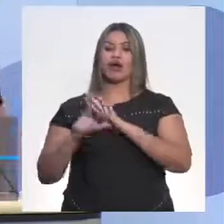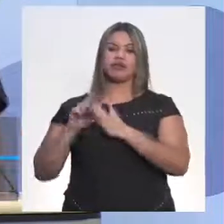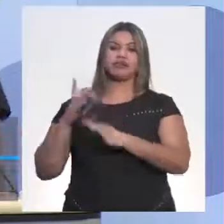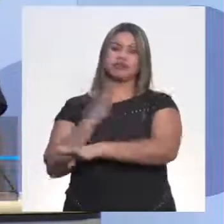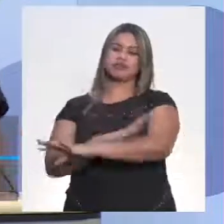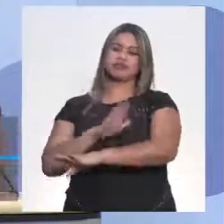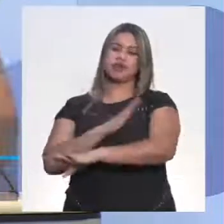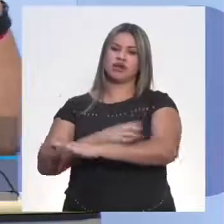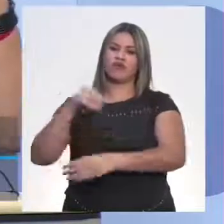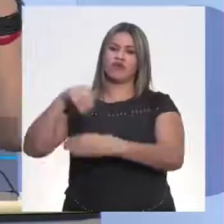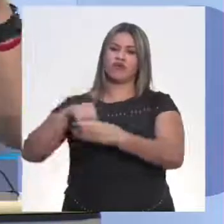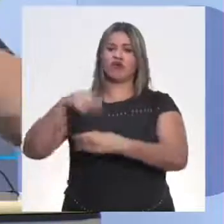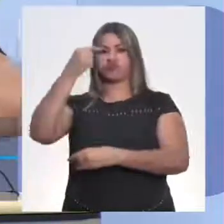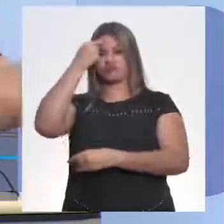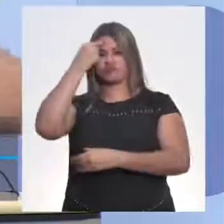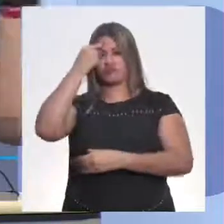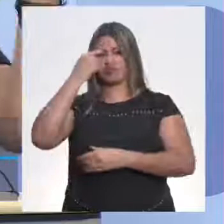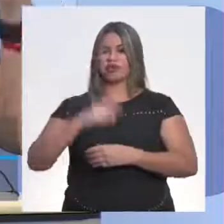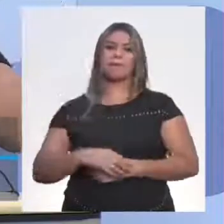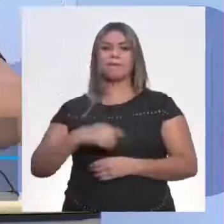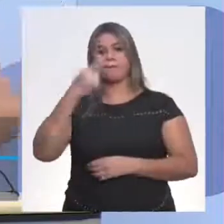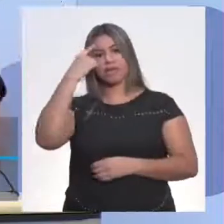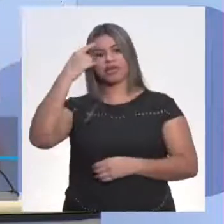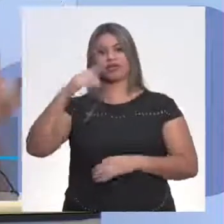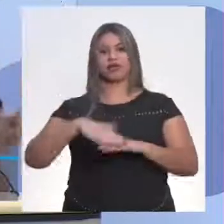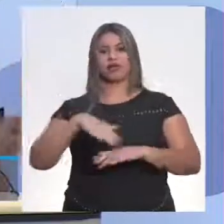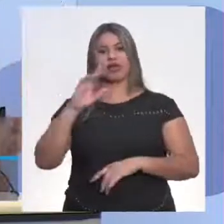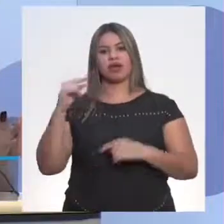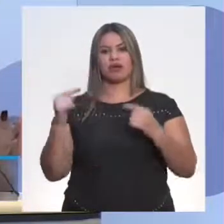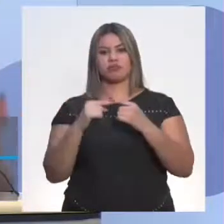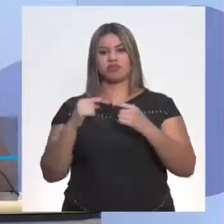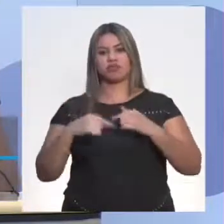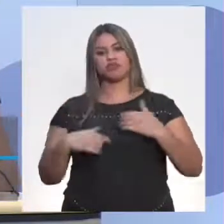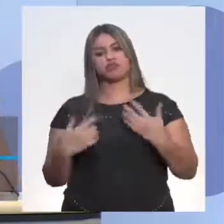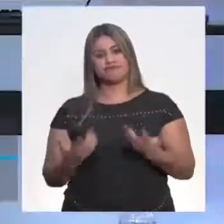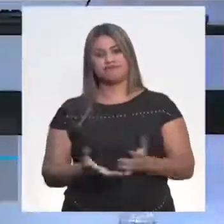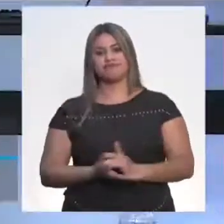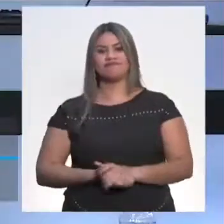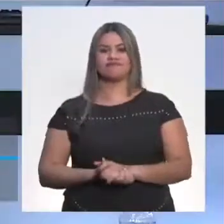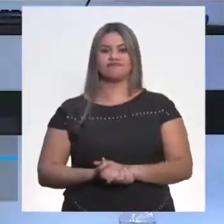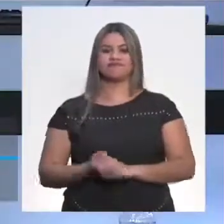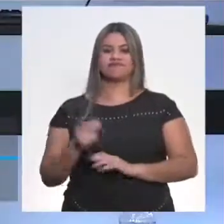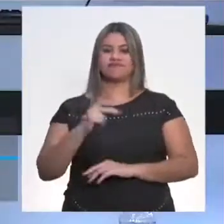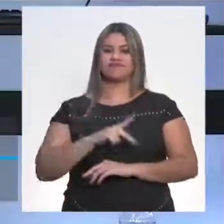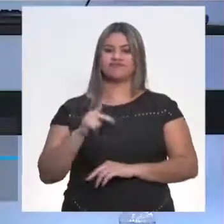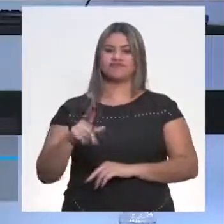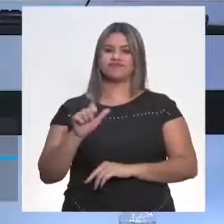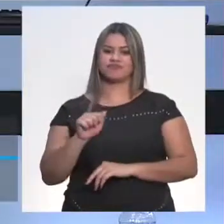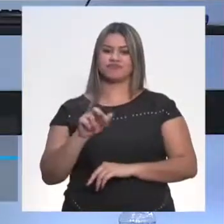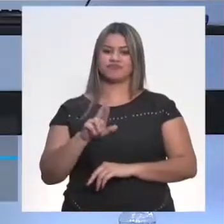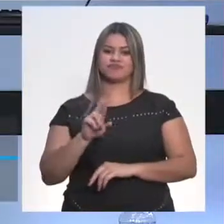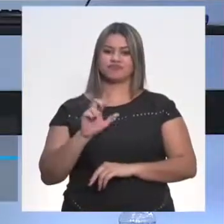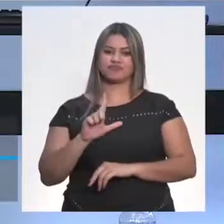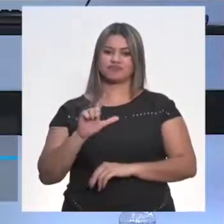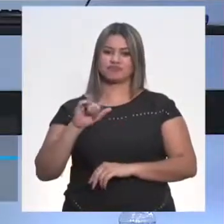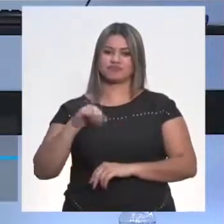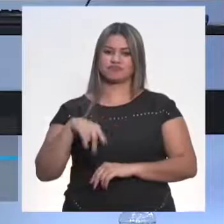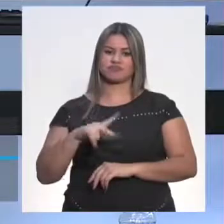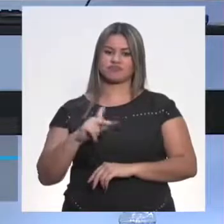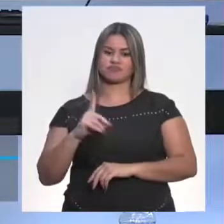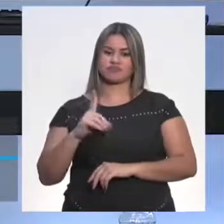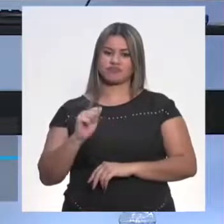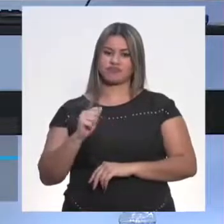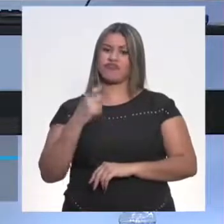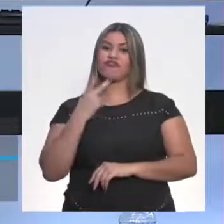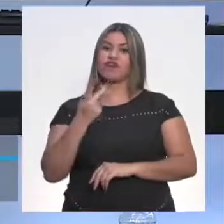consciente Então imagina quando a gente fala ali de uma esfera muito marca vai abranger muito mais coisa assim a professora Arlinda ela